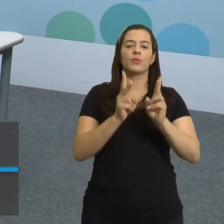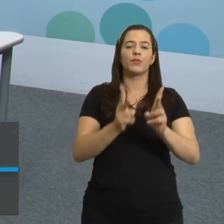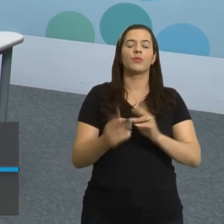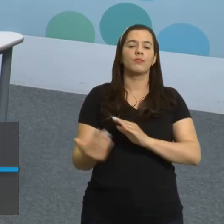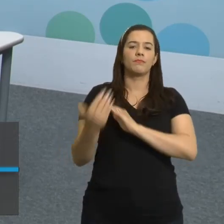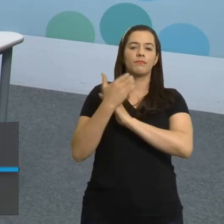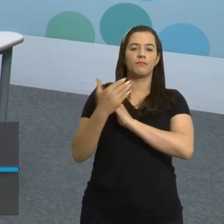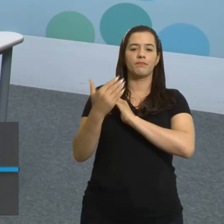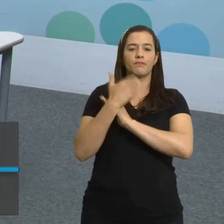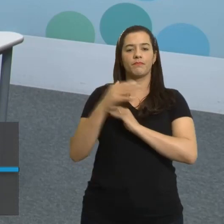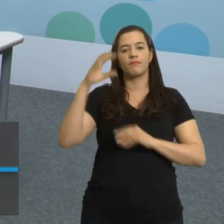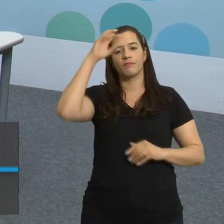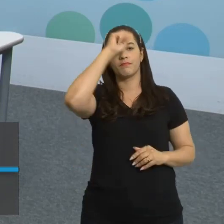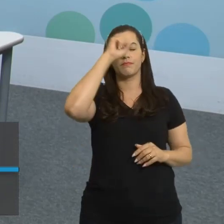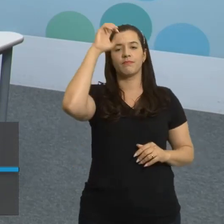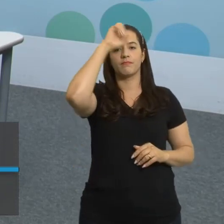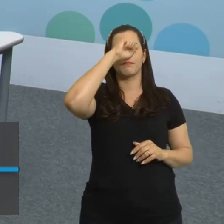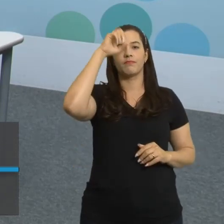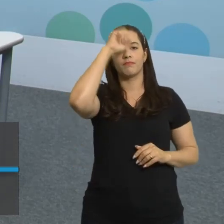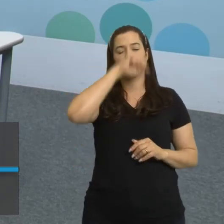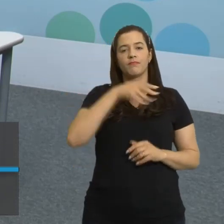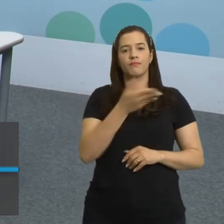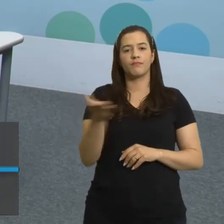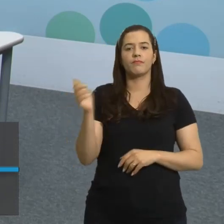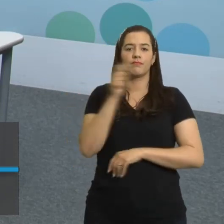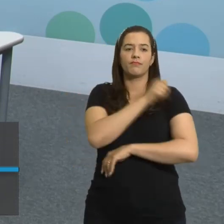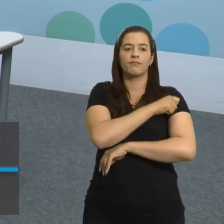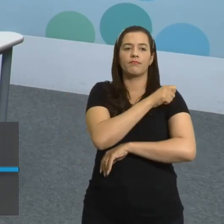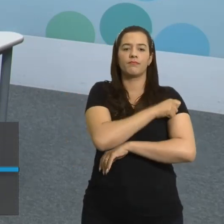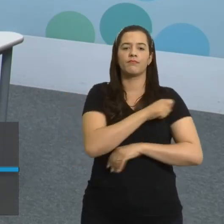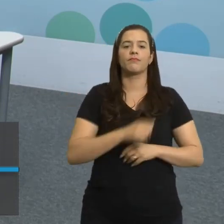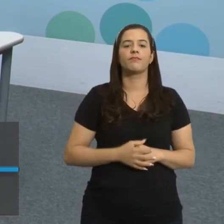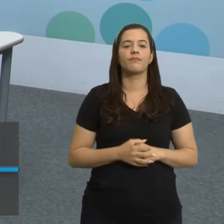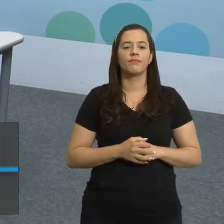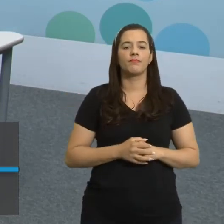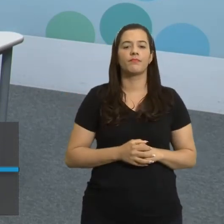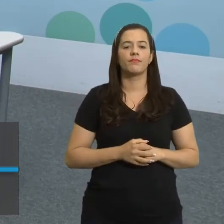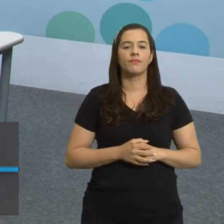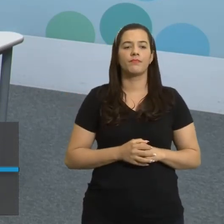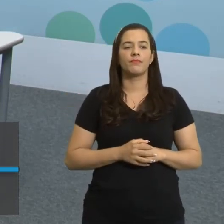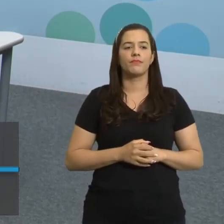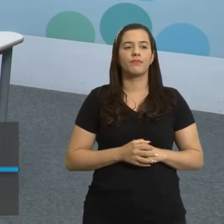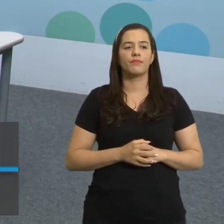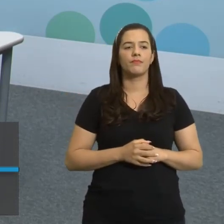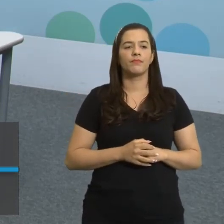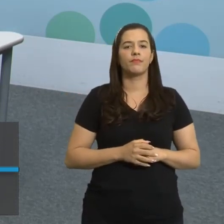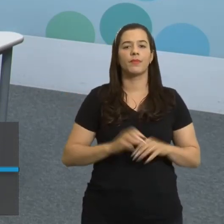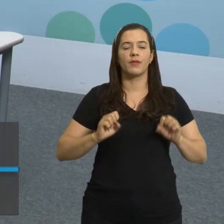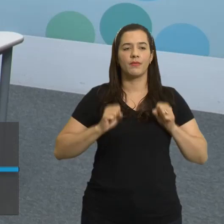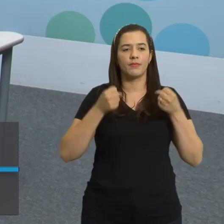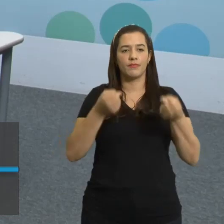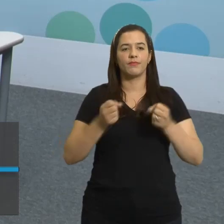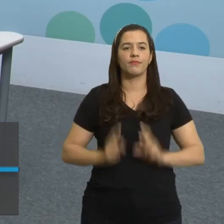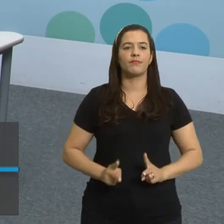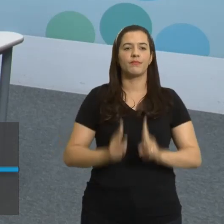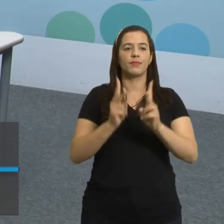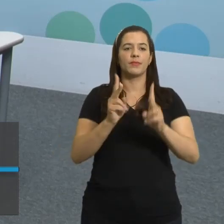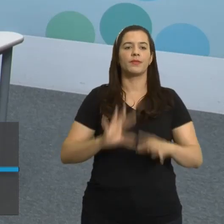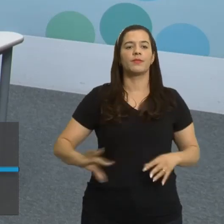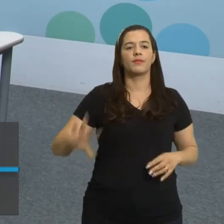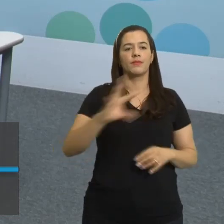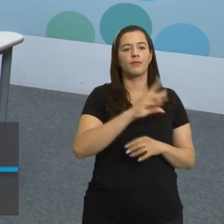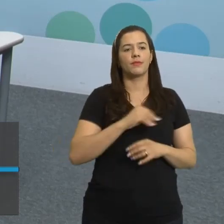aprendizagem dos nossos estudantes e força e energia, né? Para que todos